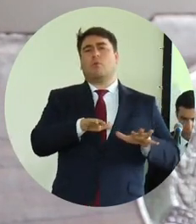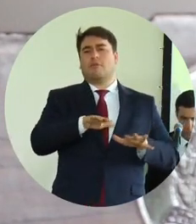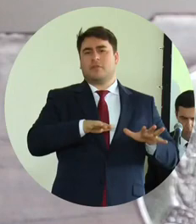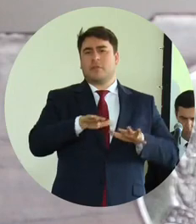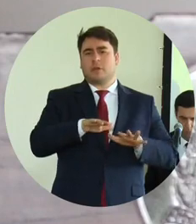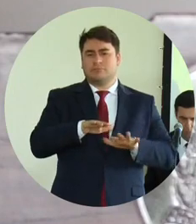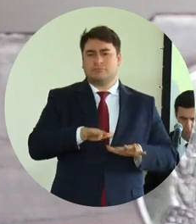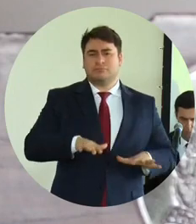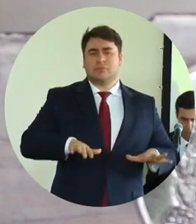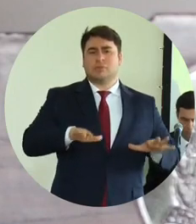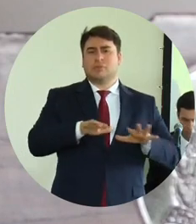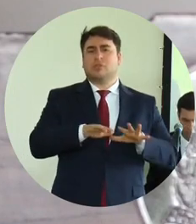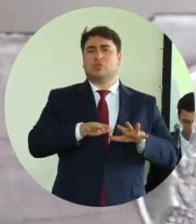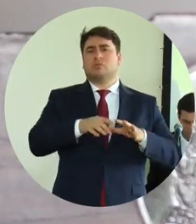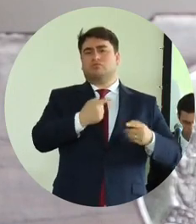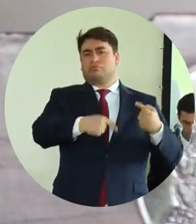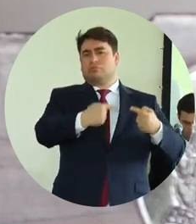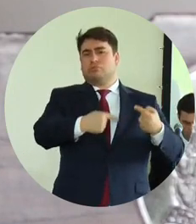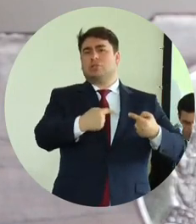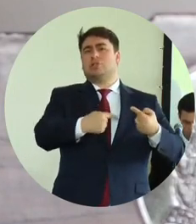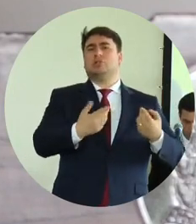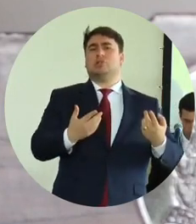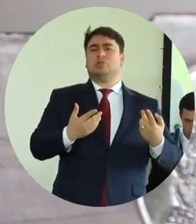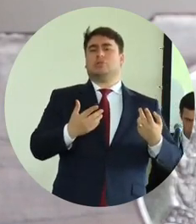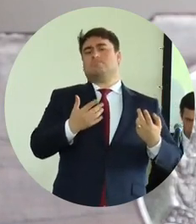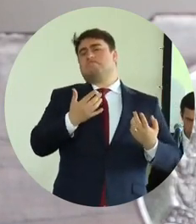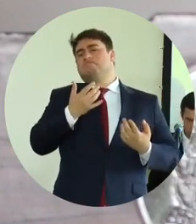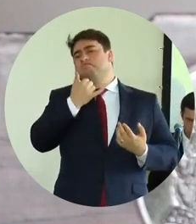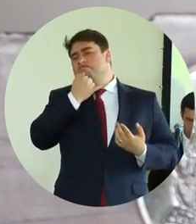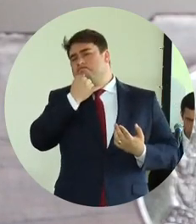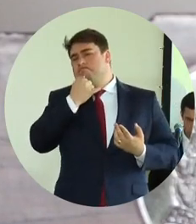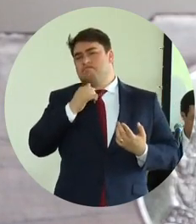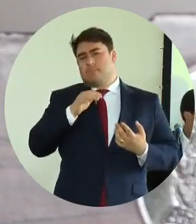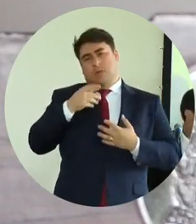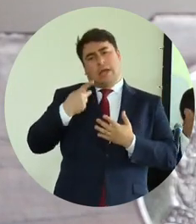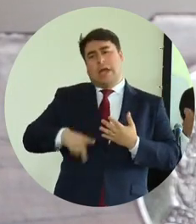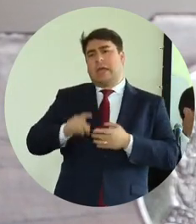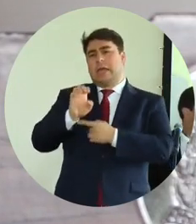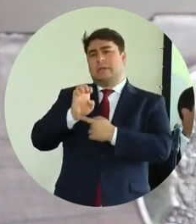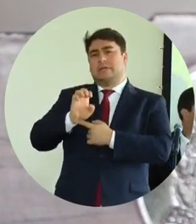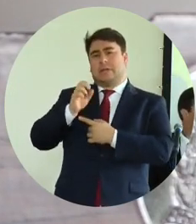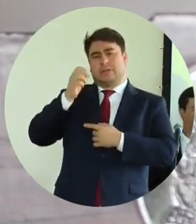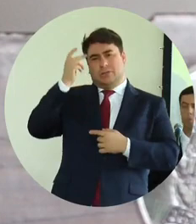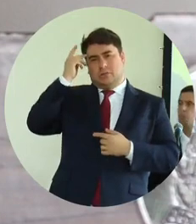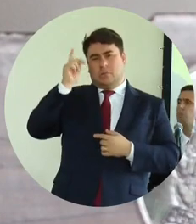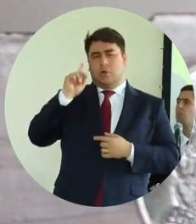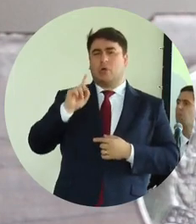movimentos no nível político, felizmente não no estado de São Paulo,